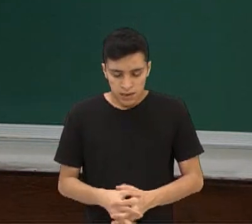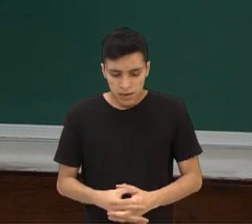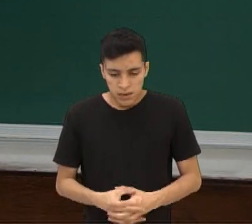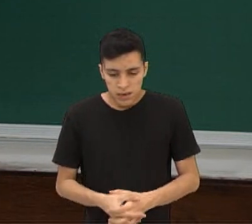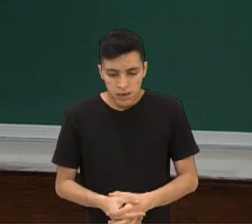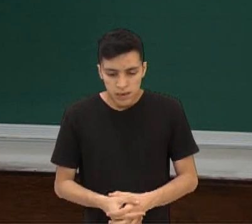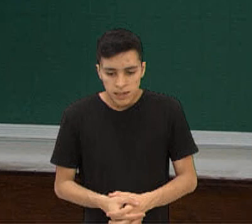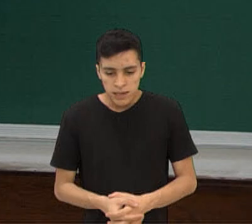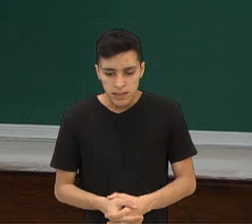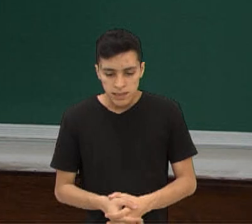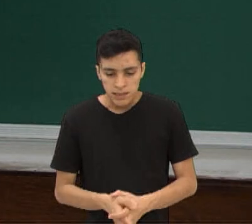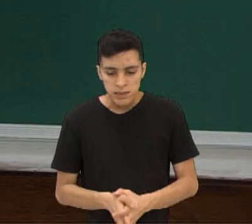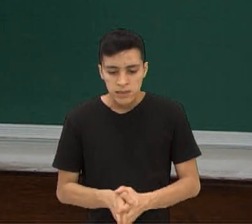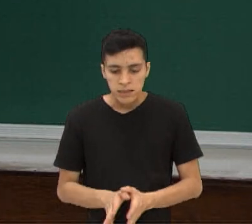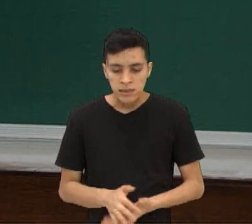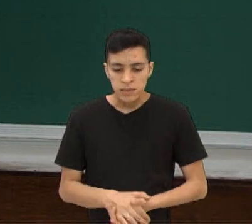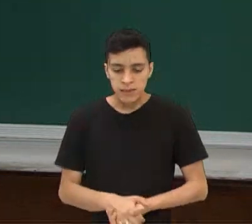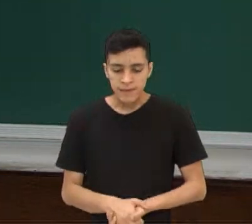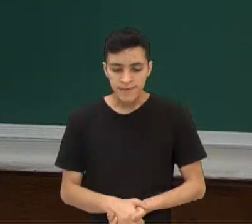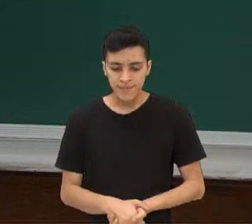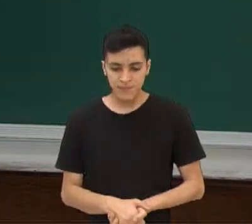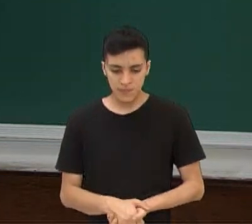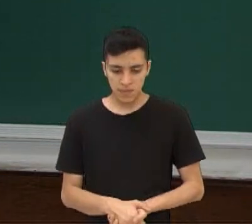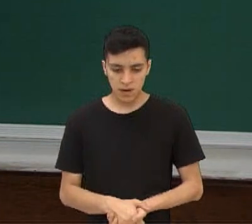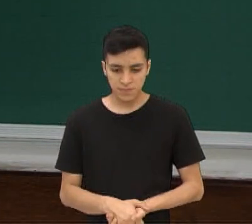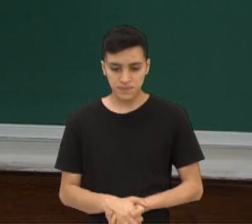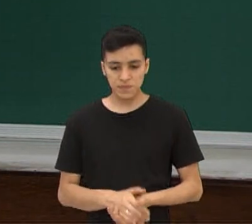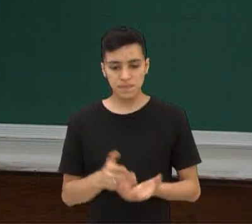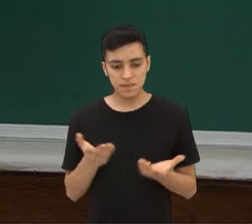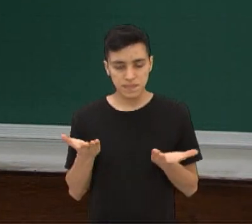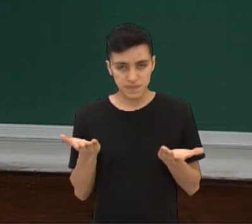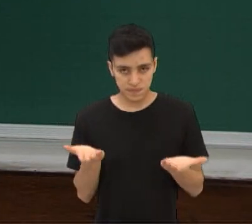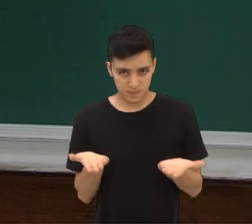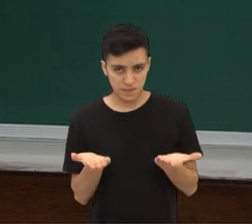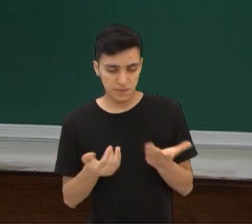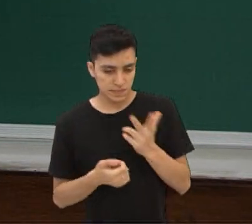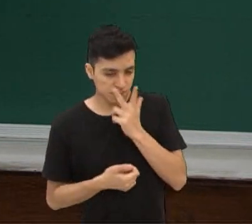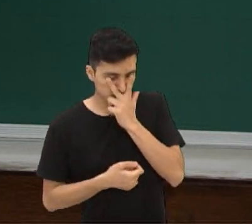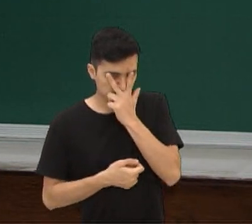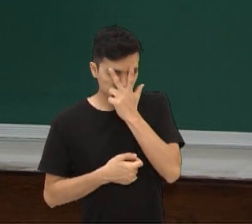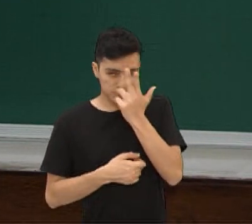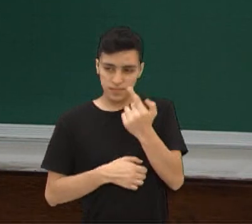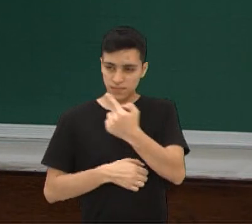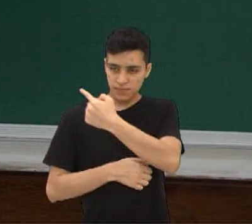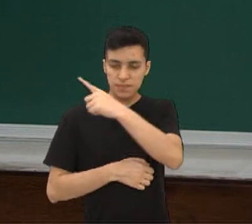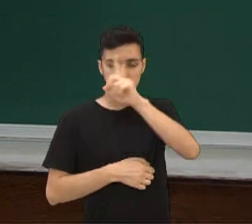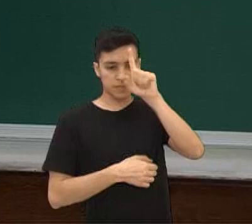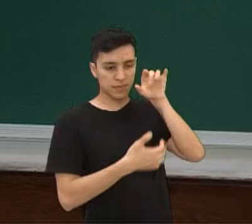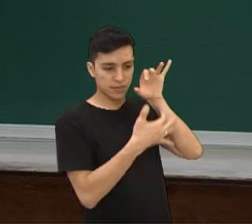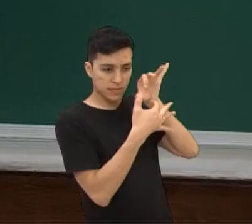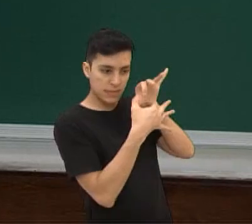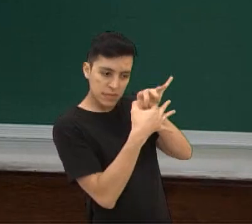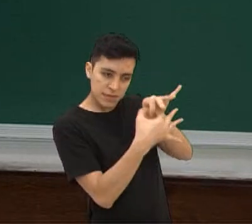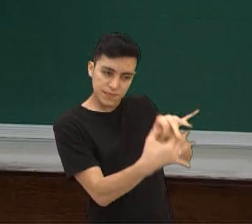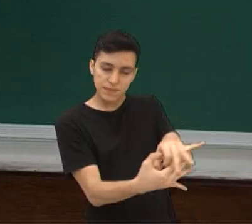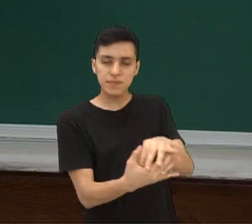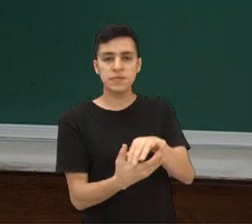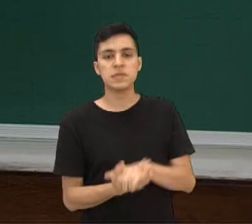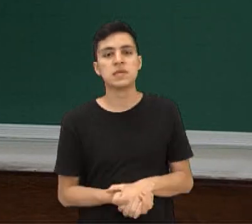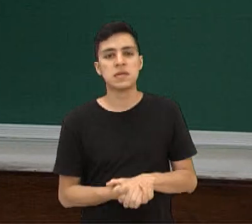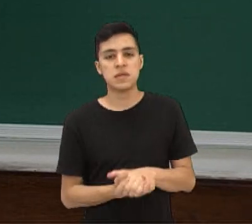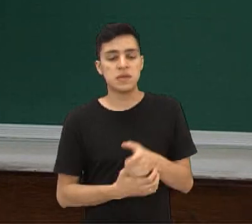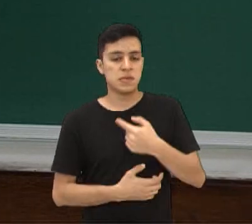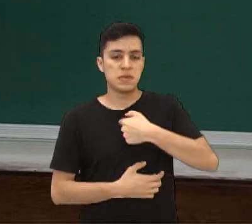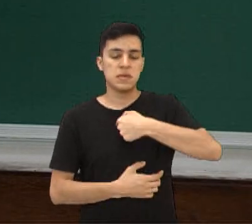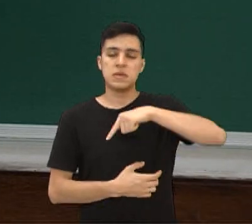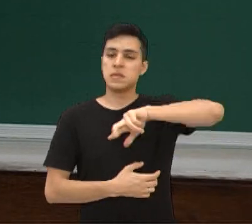do, may I be forgettable. Então, nós temos um contexto do nosso fragmento. Eu não